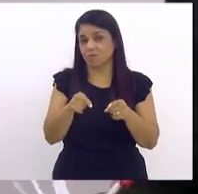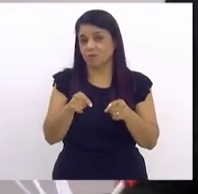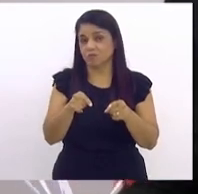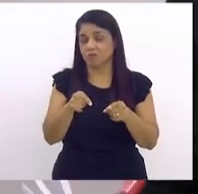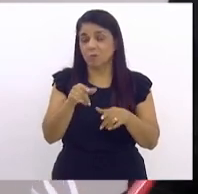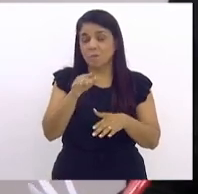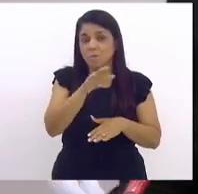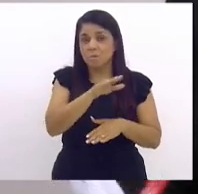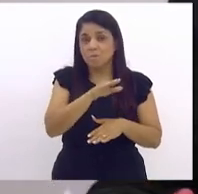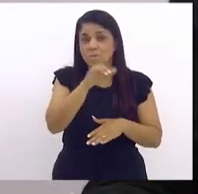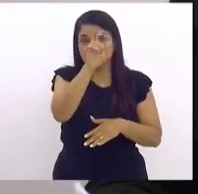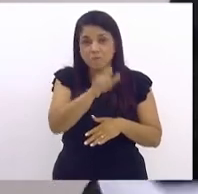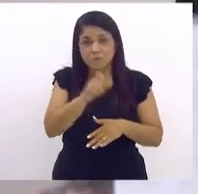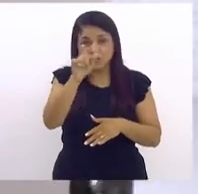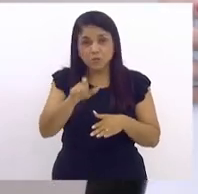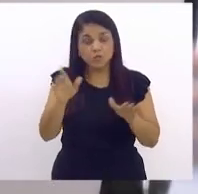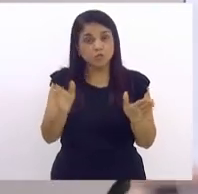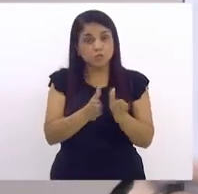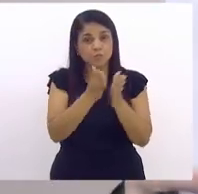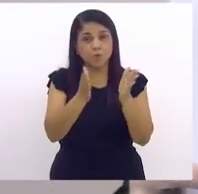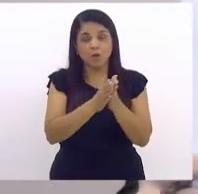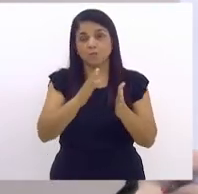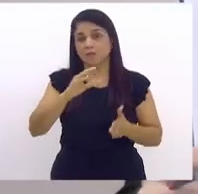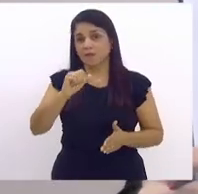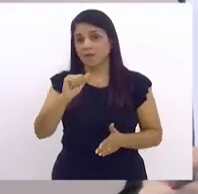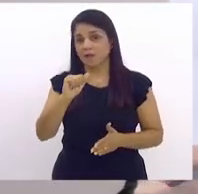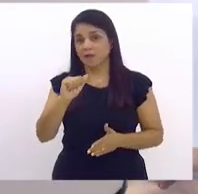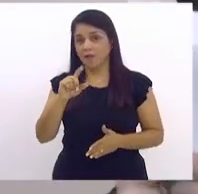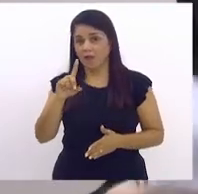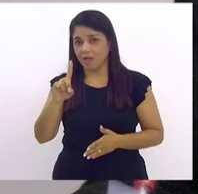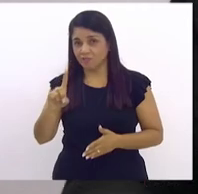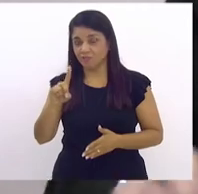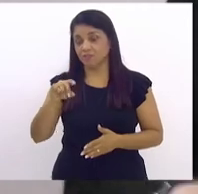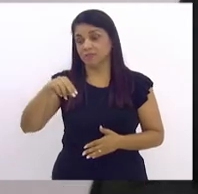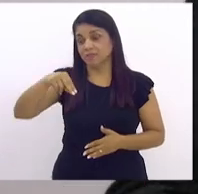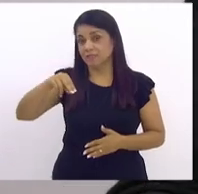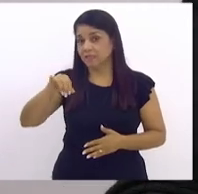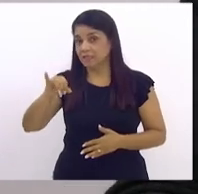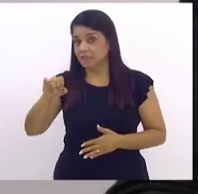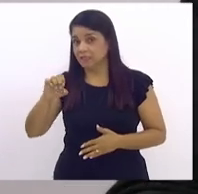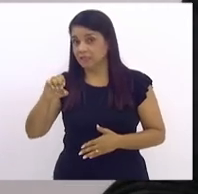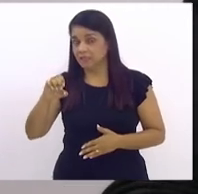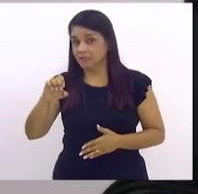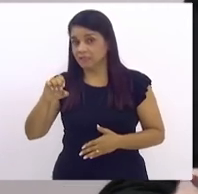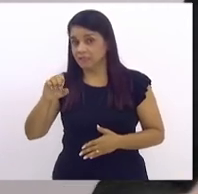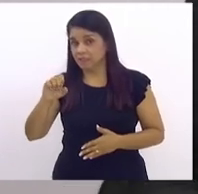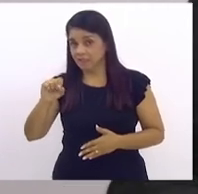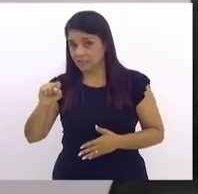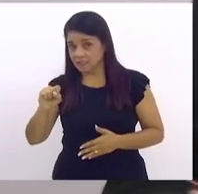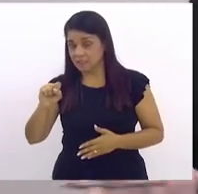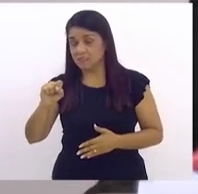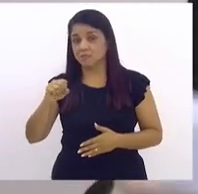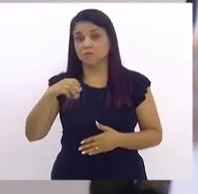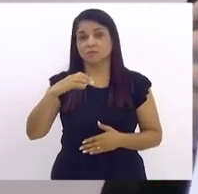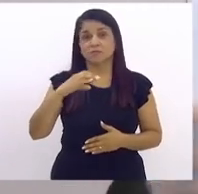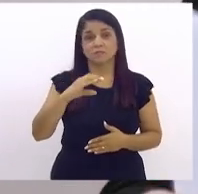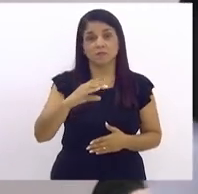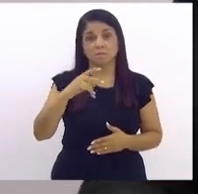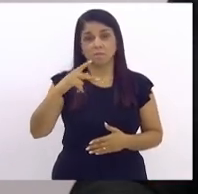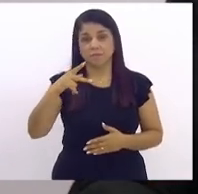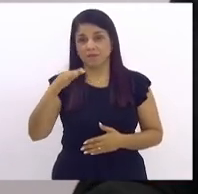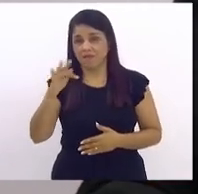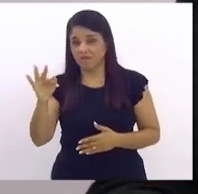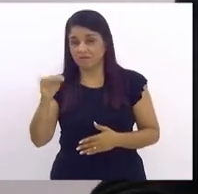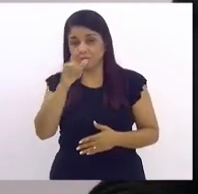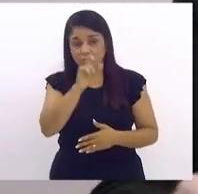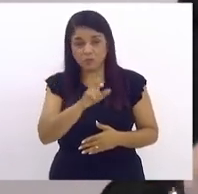pessoas empobrecidas do CAD único, que tem um NINS. O NIS, para quem não sabe, é o CPF das pessoas empobrecidas.